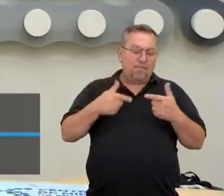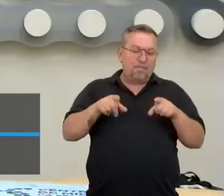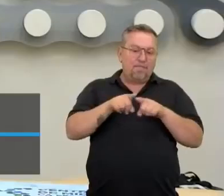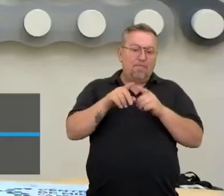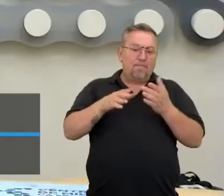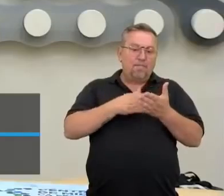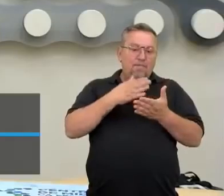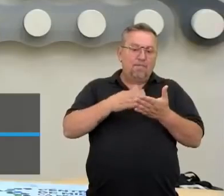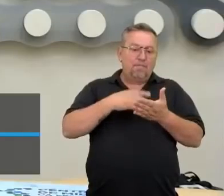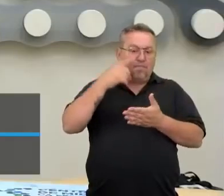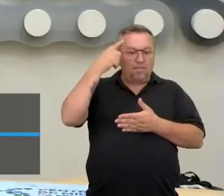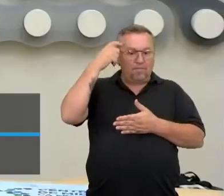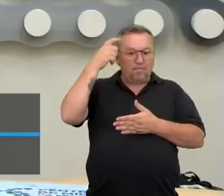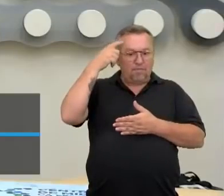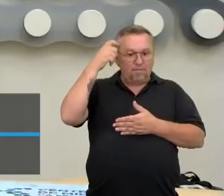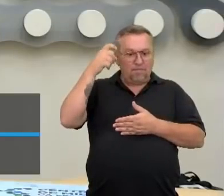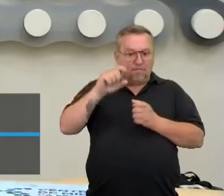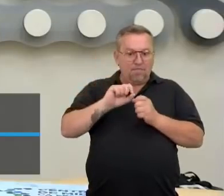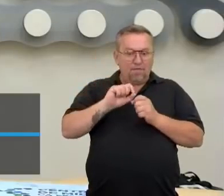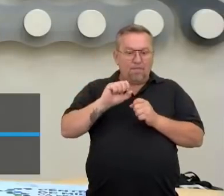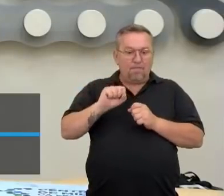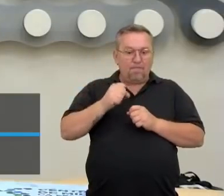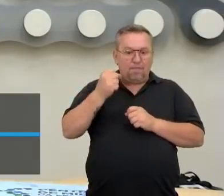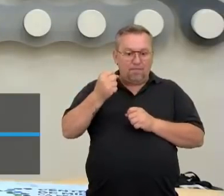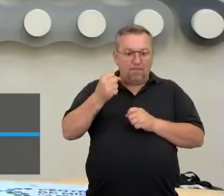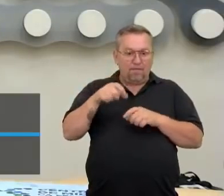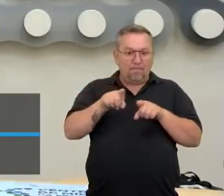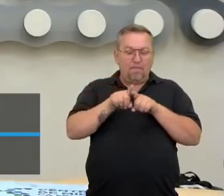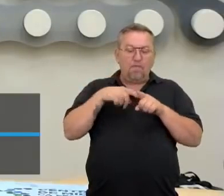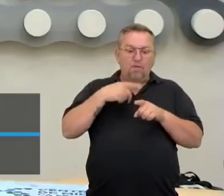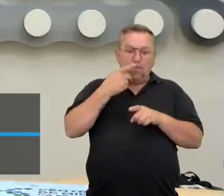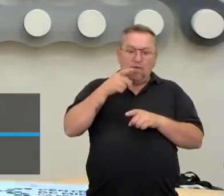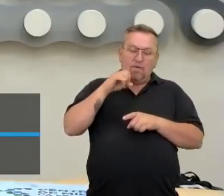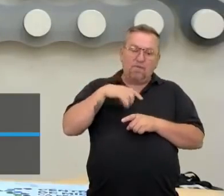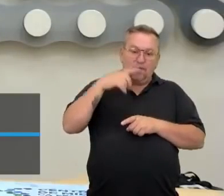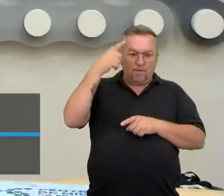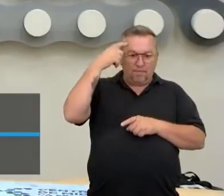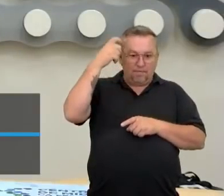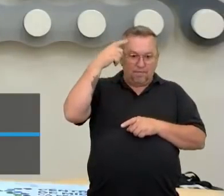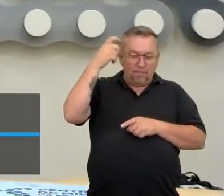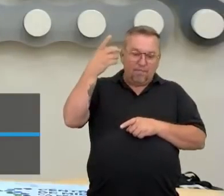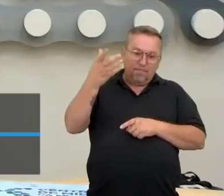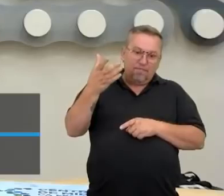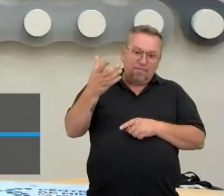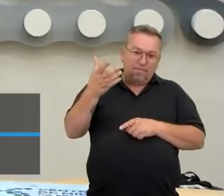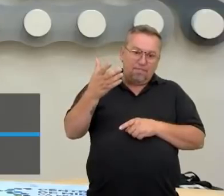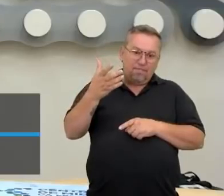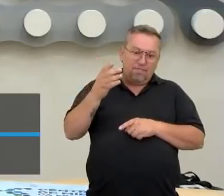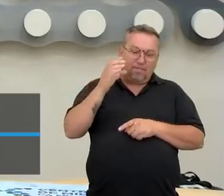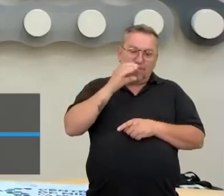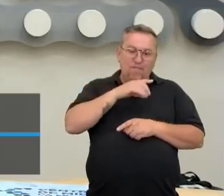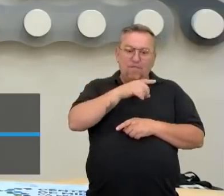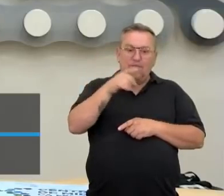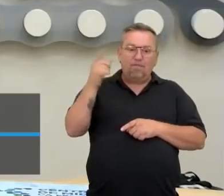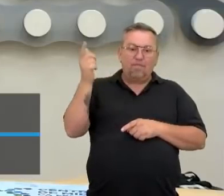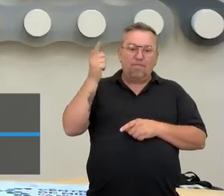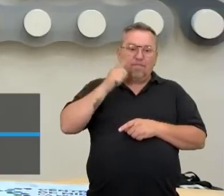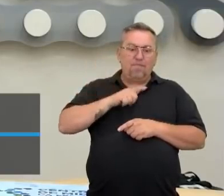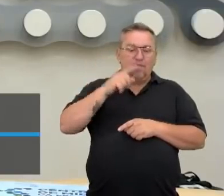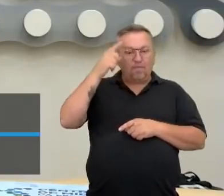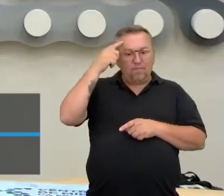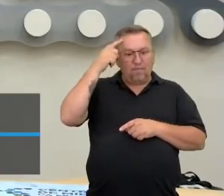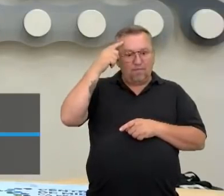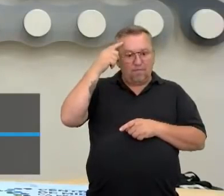caderno pede para você criar argumento para defender. E como eu falei, se você criar um argumento para defender, logo você consegue